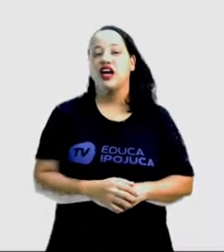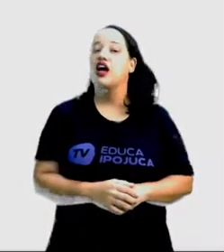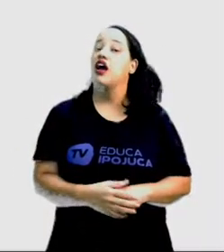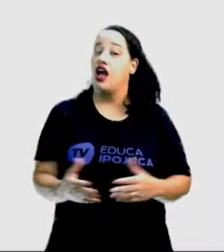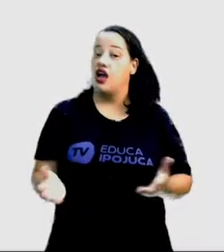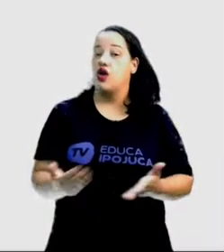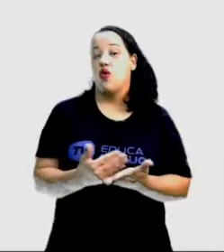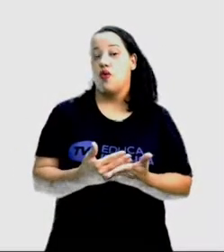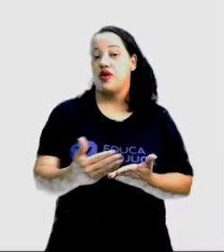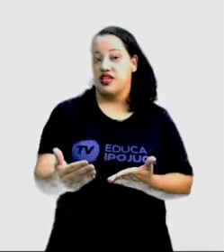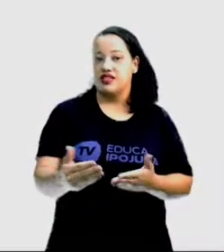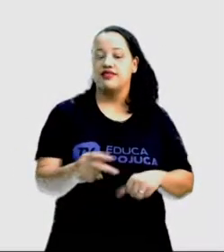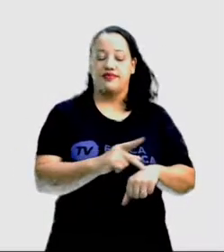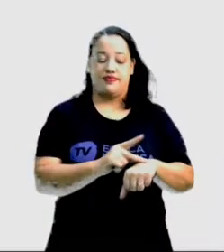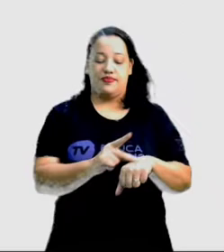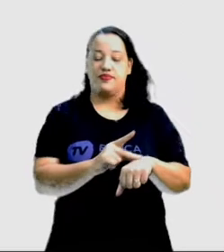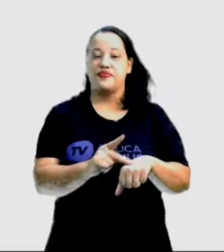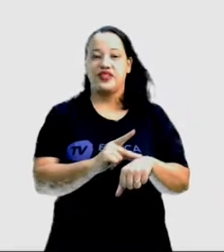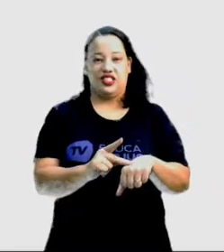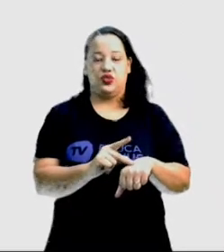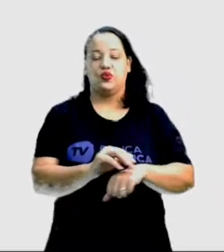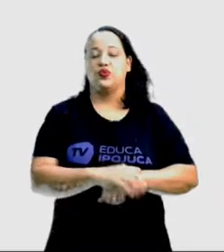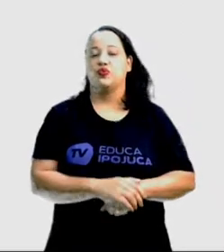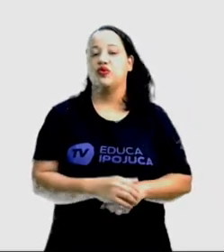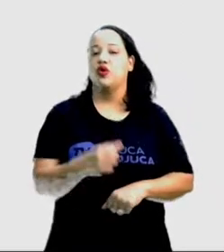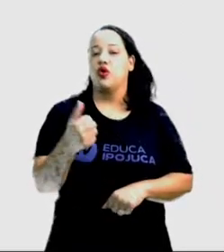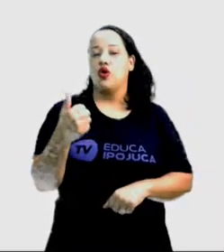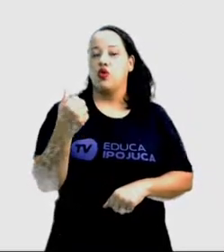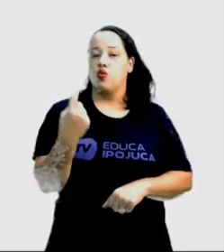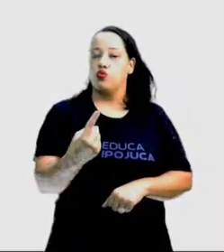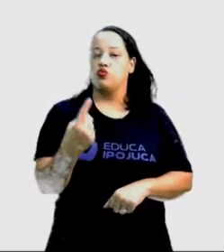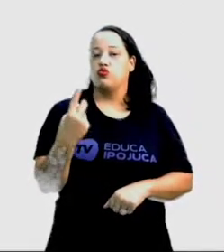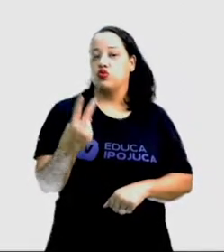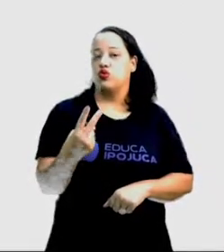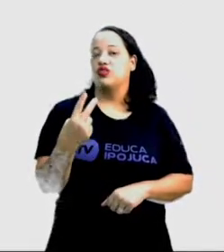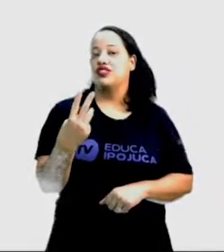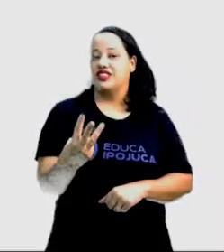contando os corações pretos. Vamos lá.